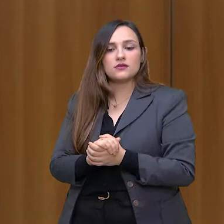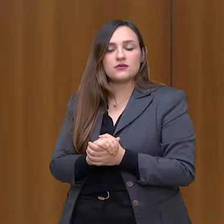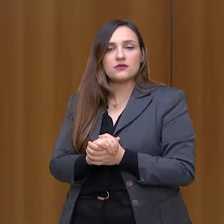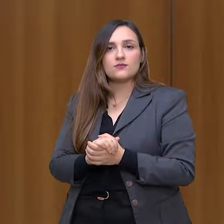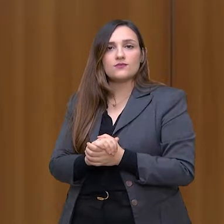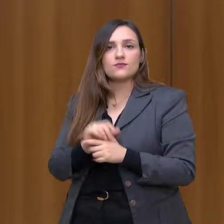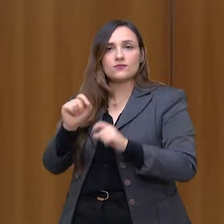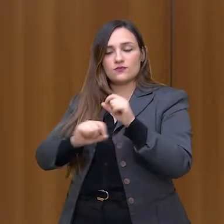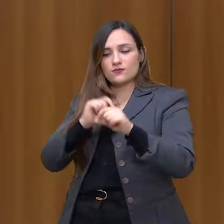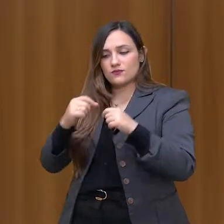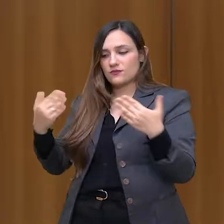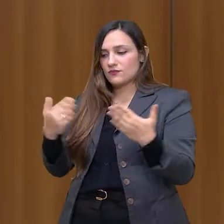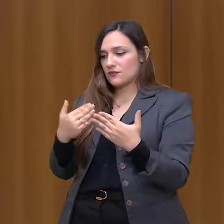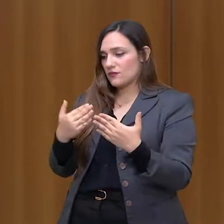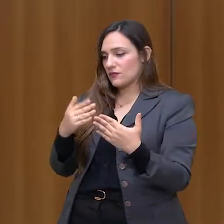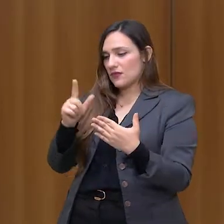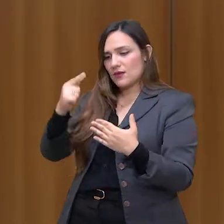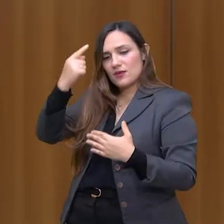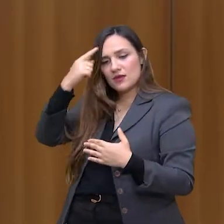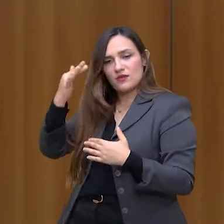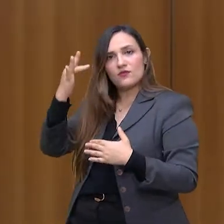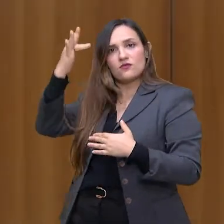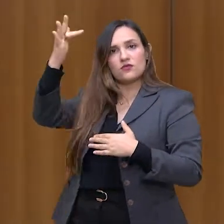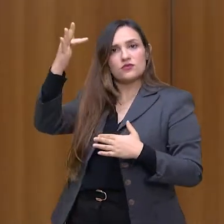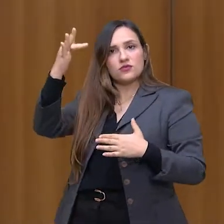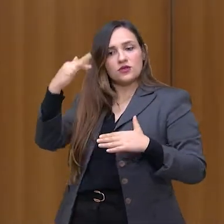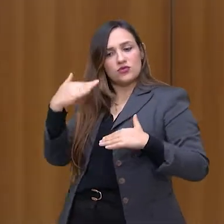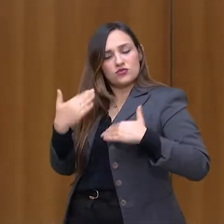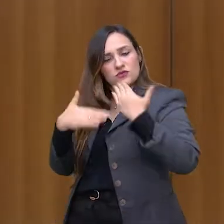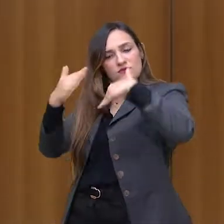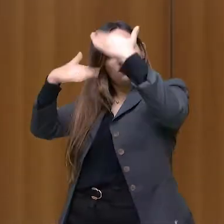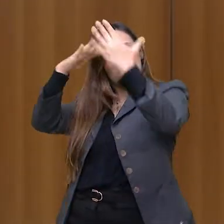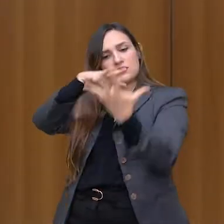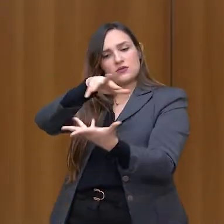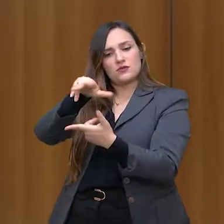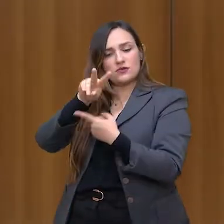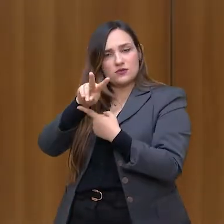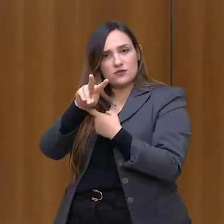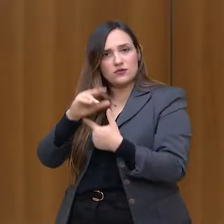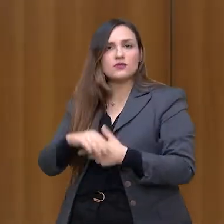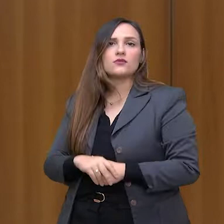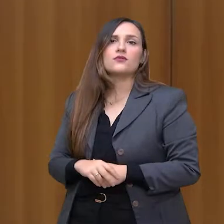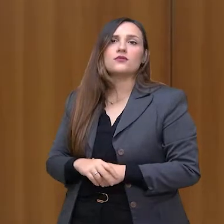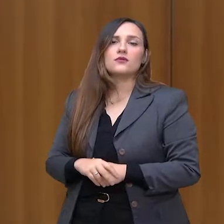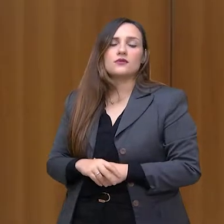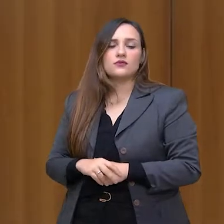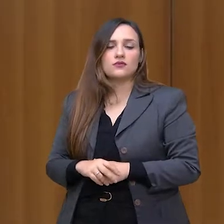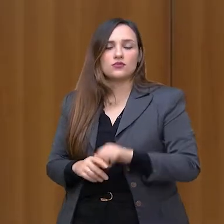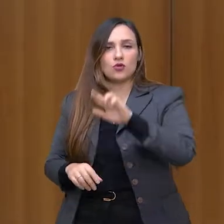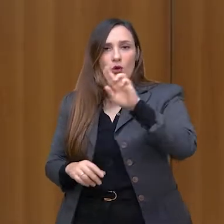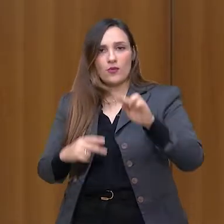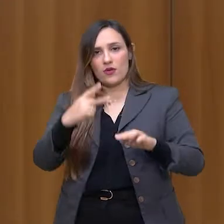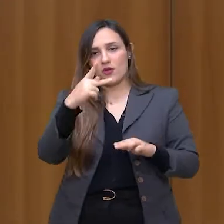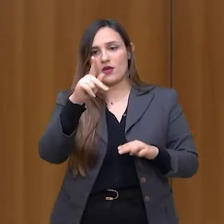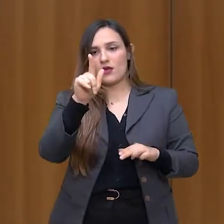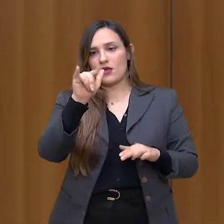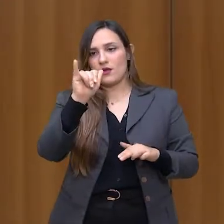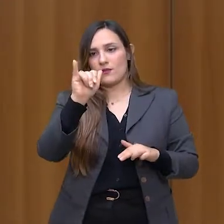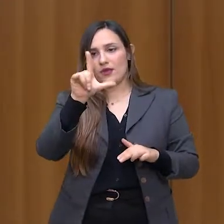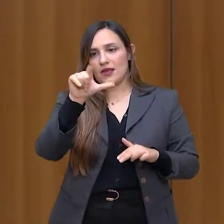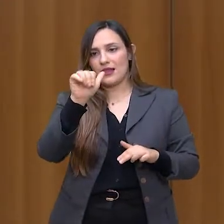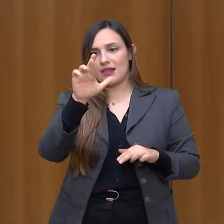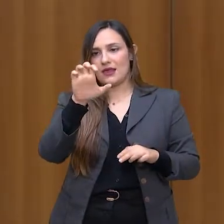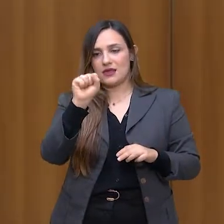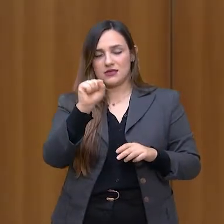né? E para que você pense no futuro, você tem que caminhar junto a um desenvolvimento sustentável, né? Que nós chamamos de